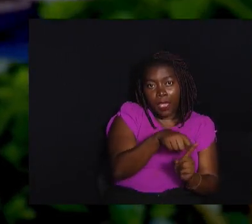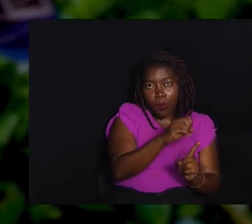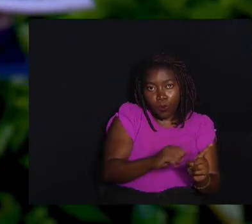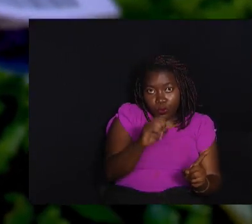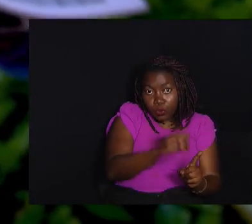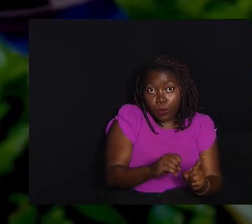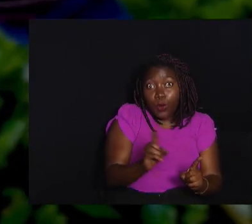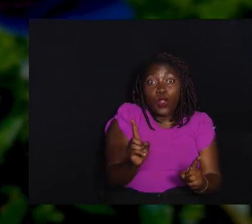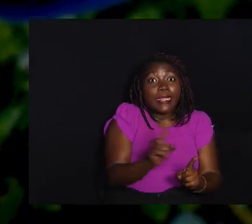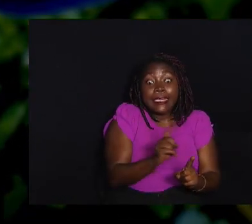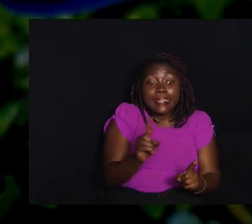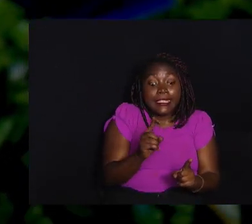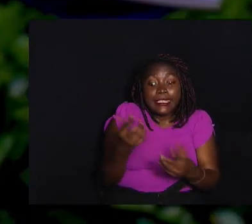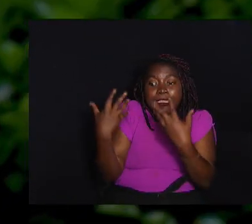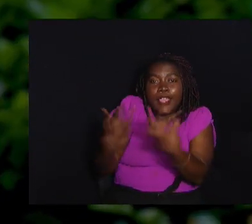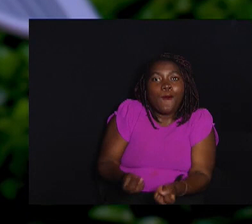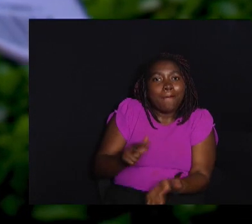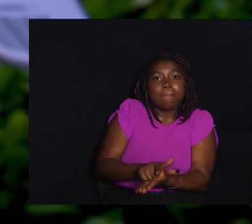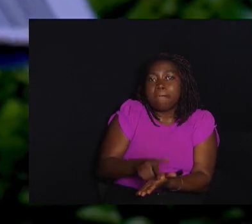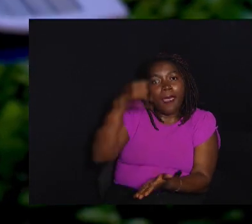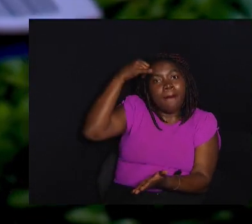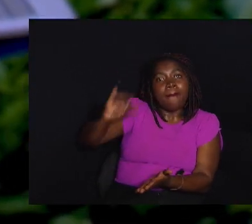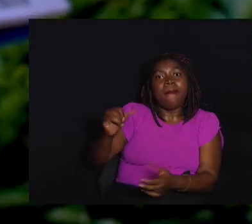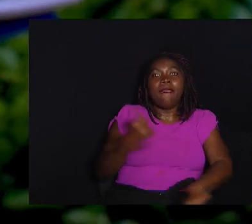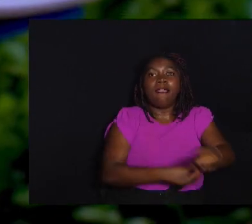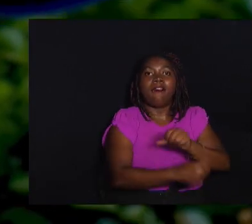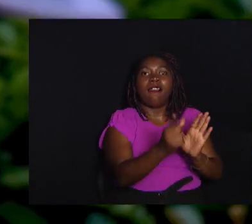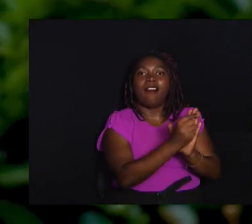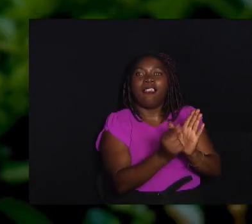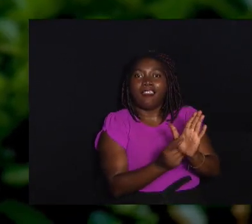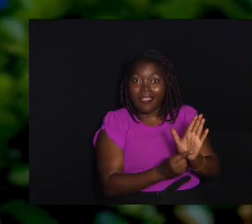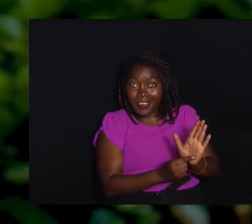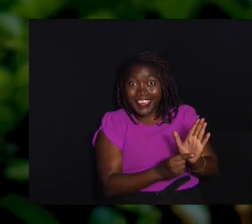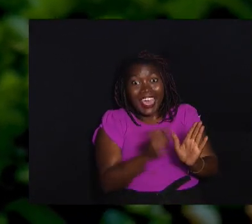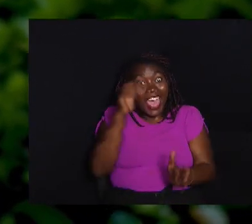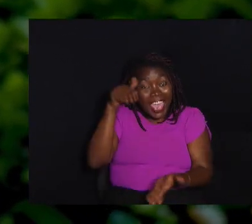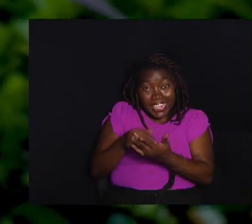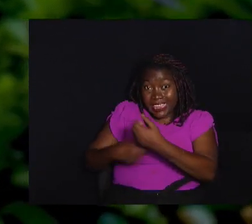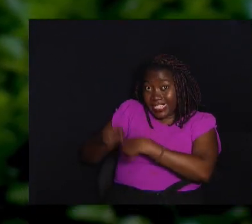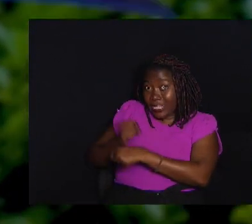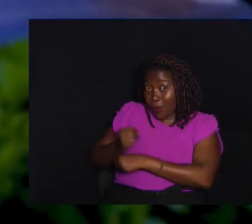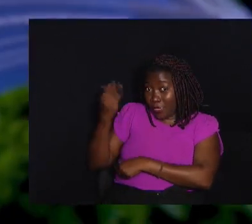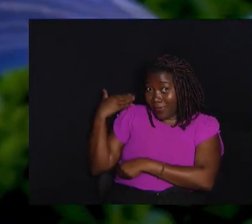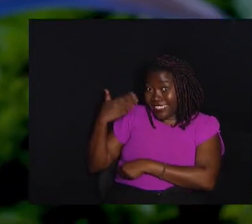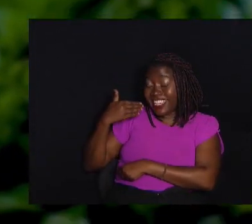o IPTU em papel e receber o IPTU digital. Quem se inscreveu até o ano passado, até outubro